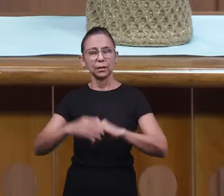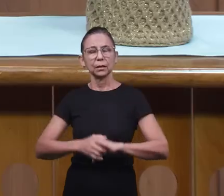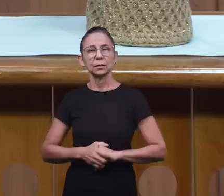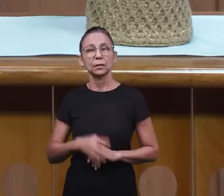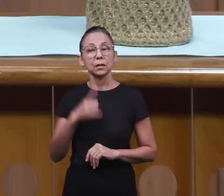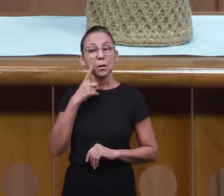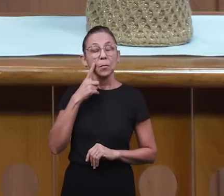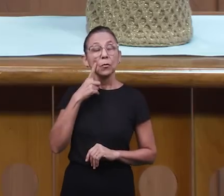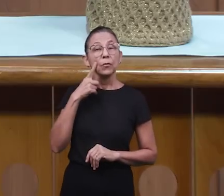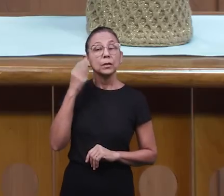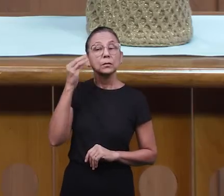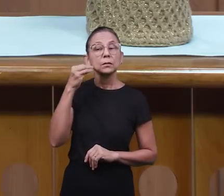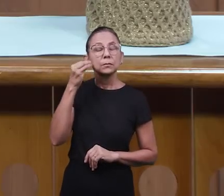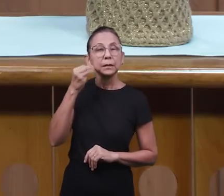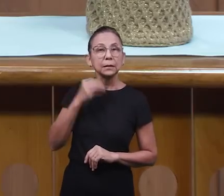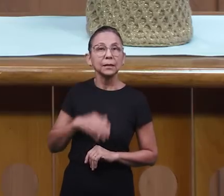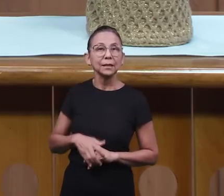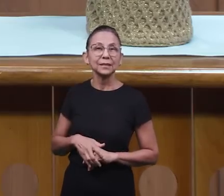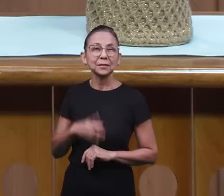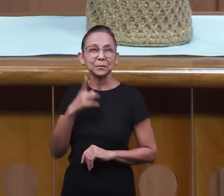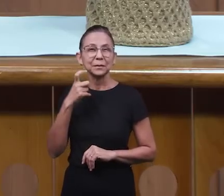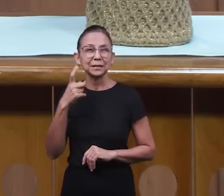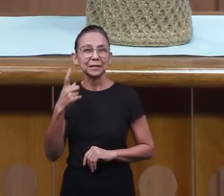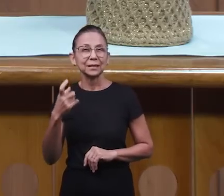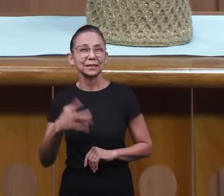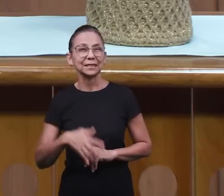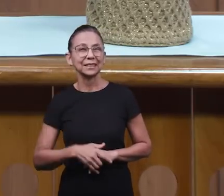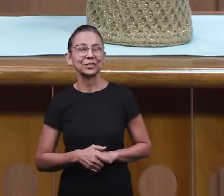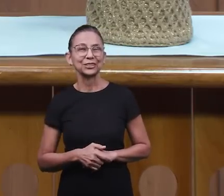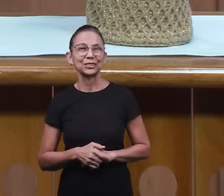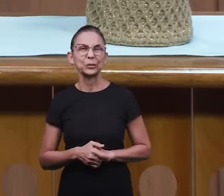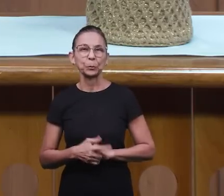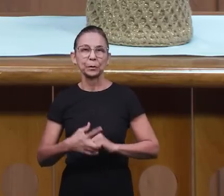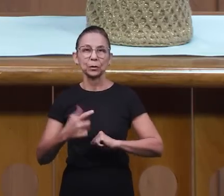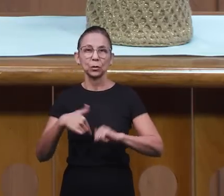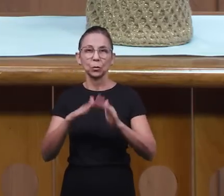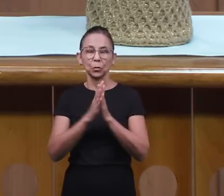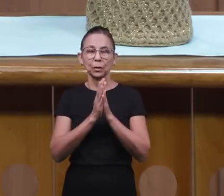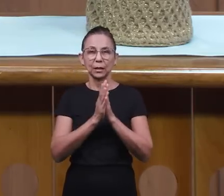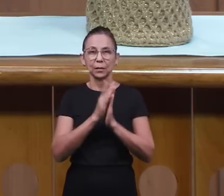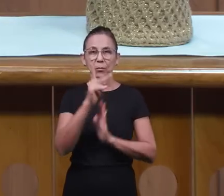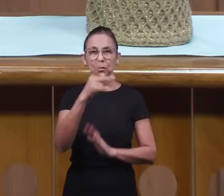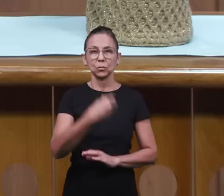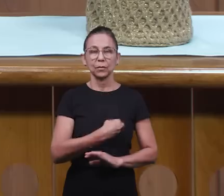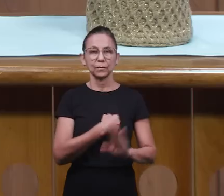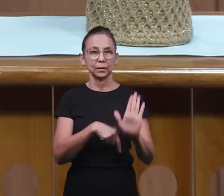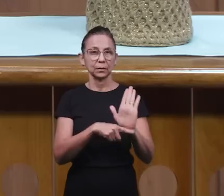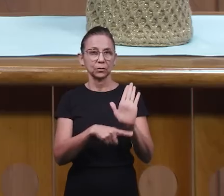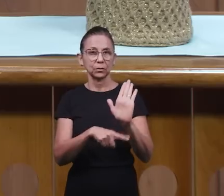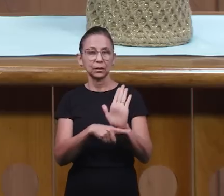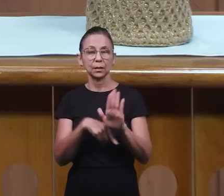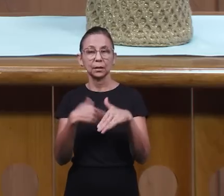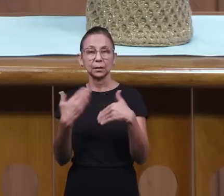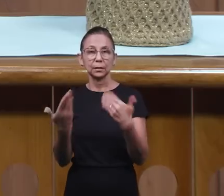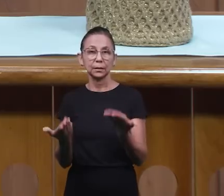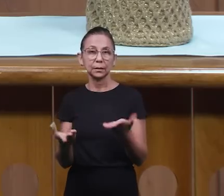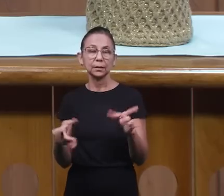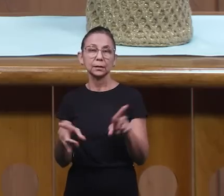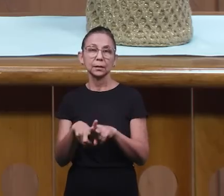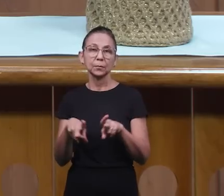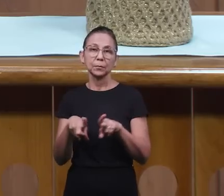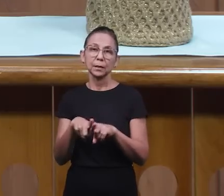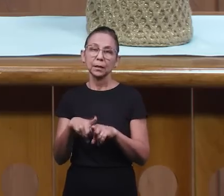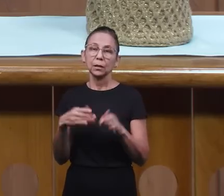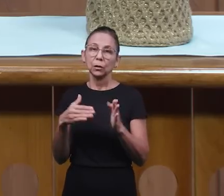nós. Nós queremos ouvir qual é a sua experiência, porque isso nos interessa muito para estarmos orando pela sua vida e te ajudando. E por